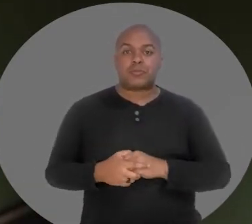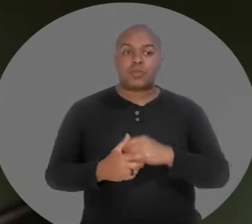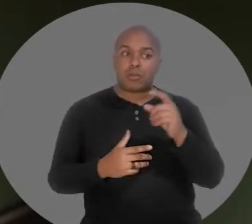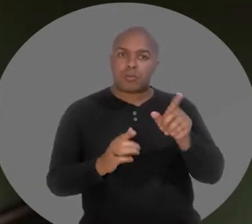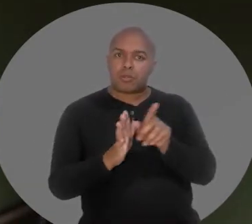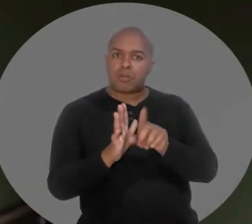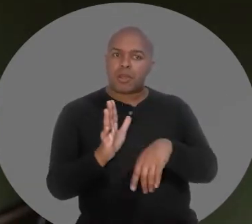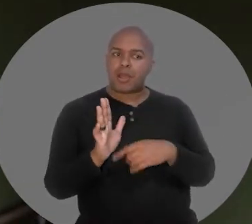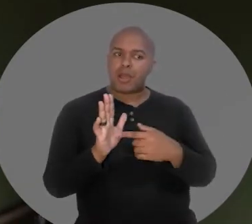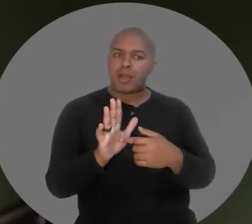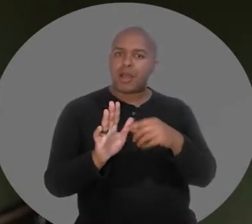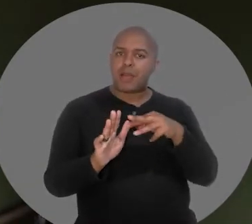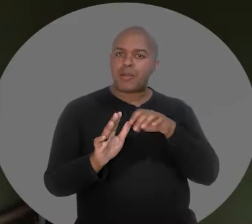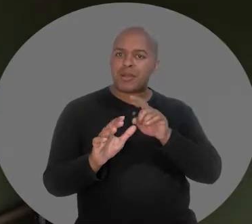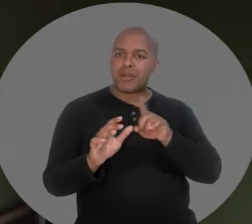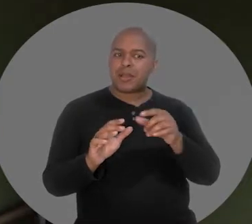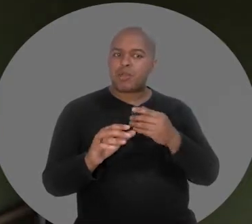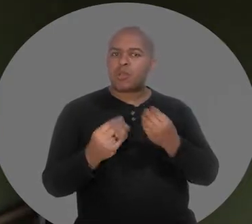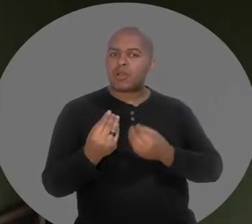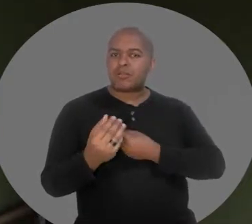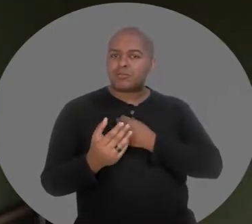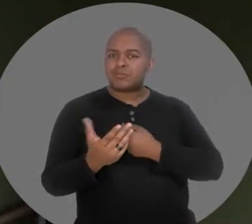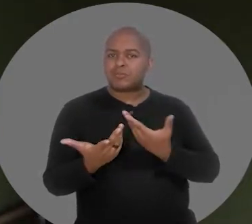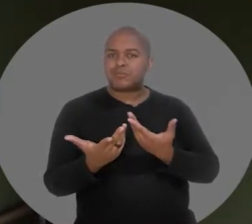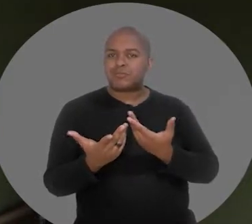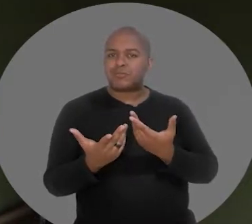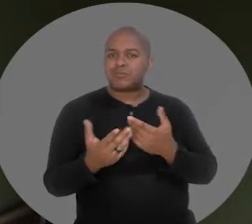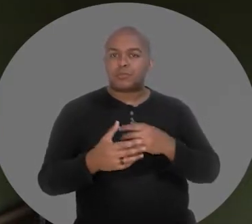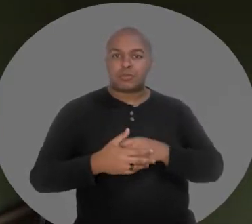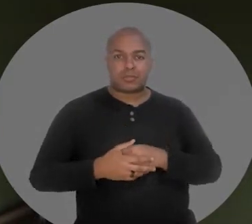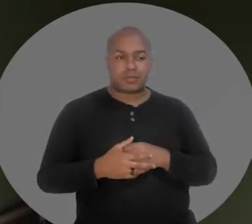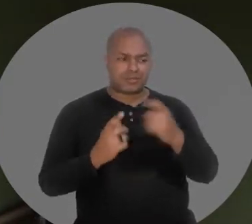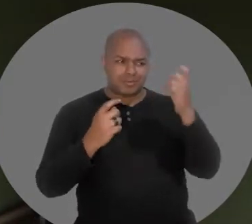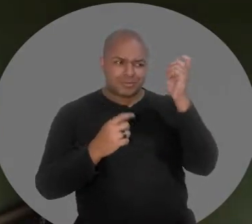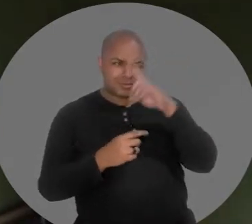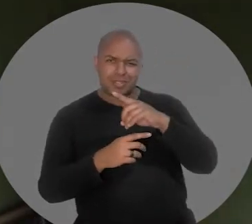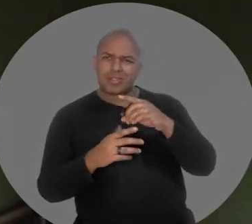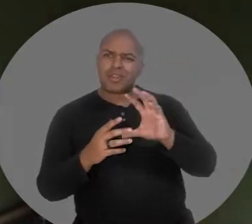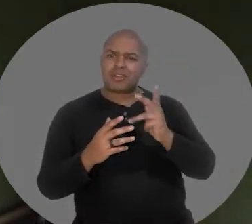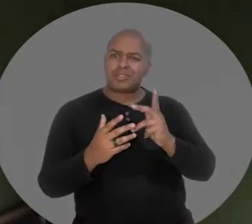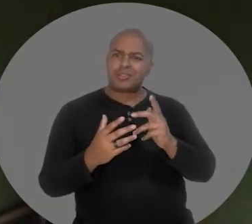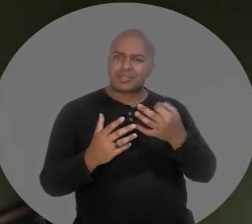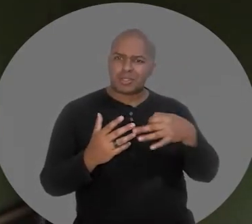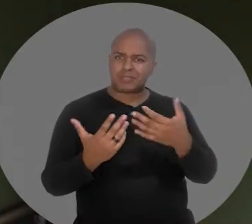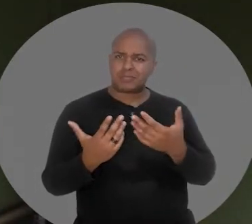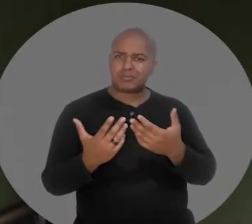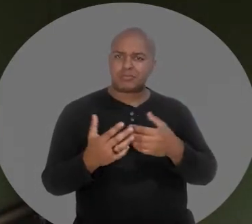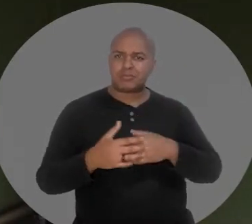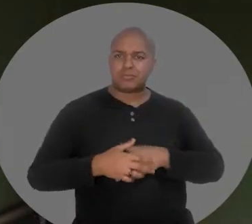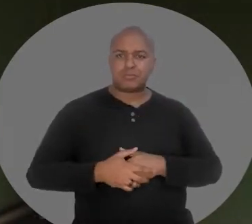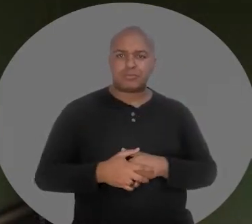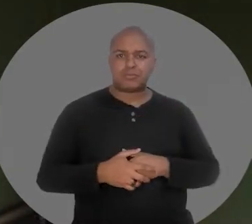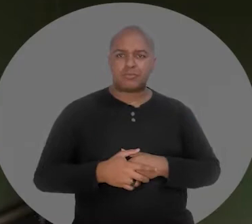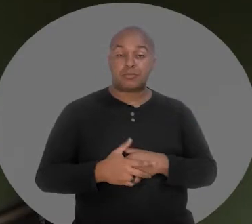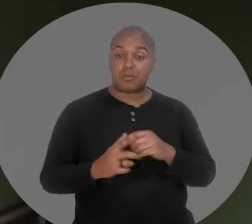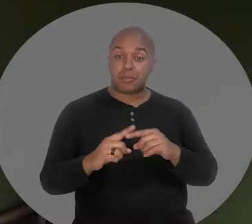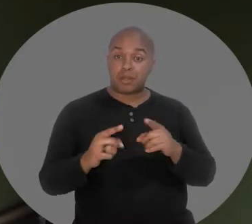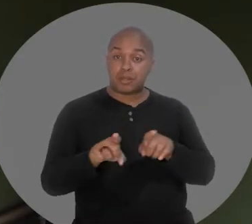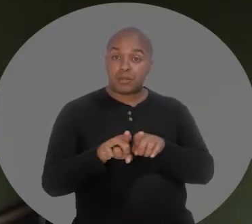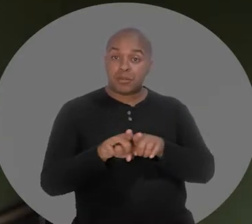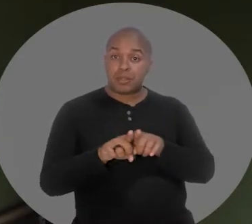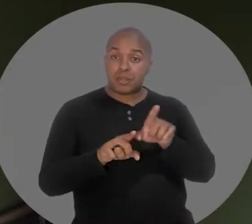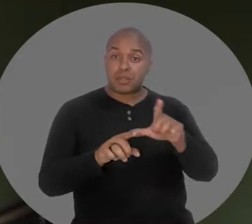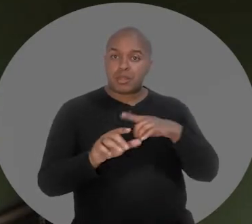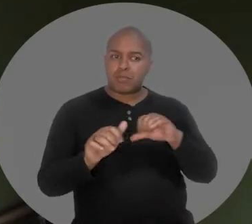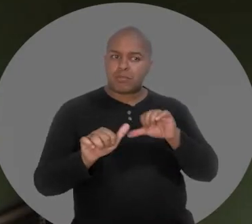né, as mazelas que ela passou, as dificuldades, né,